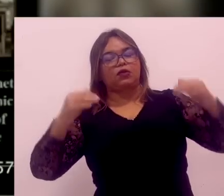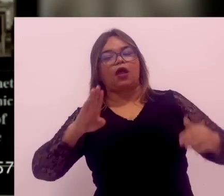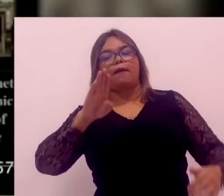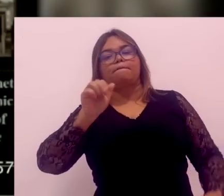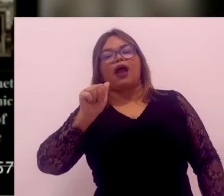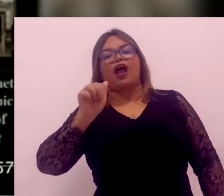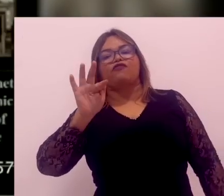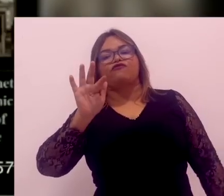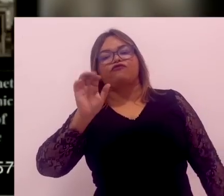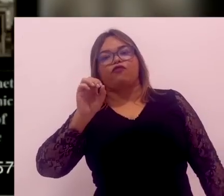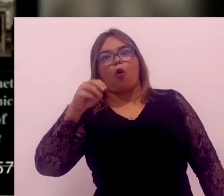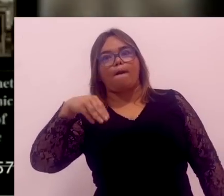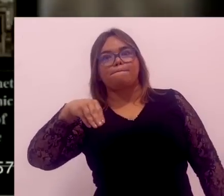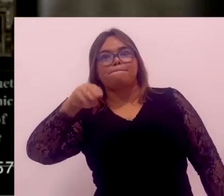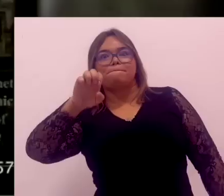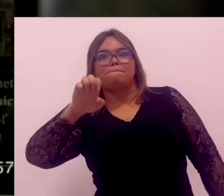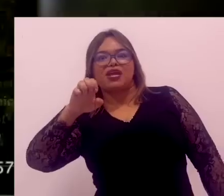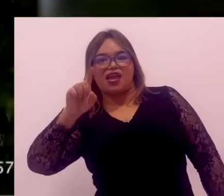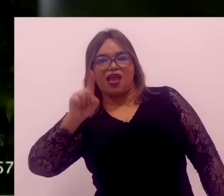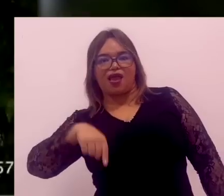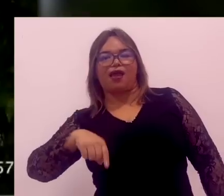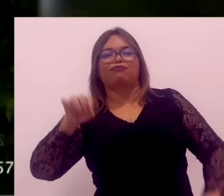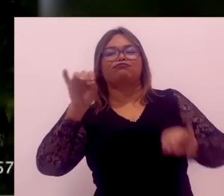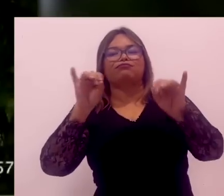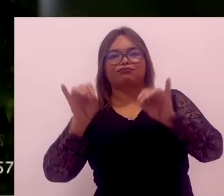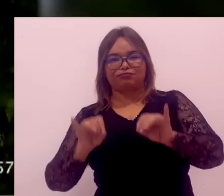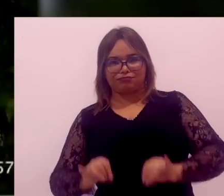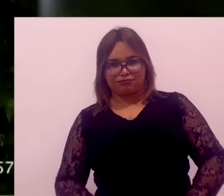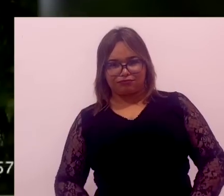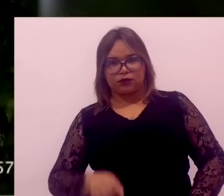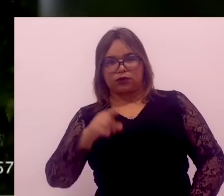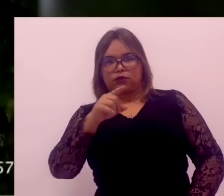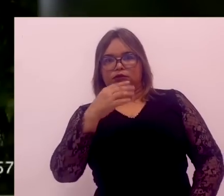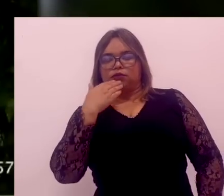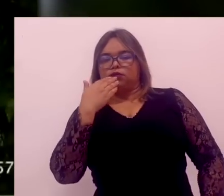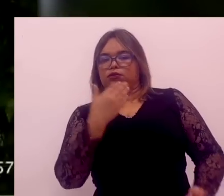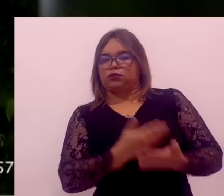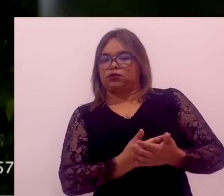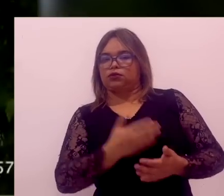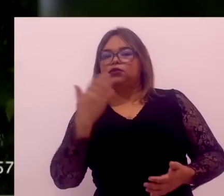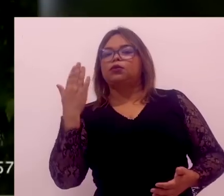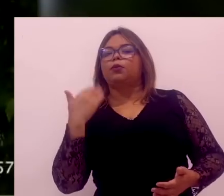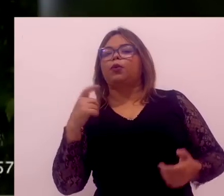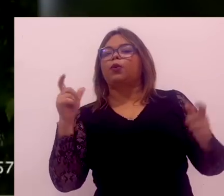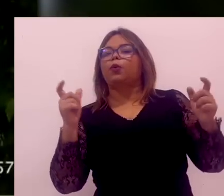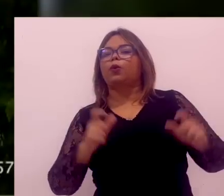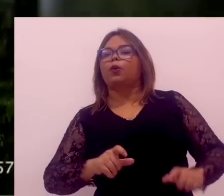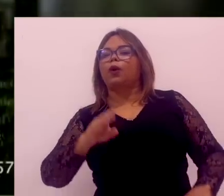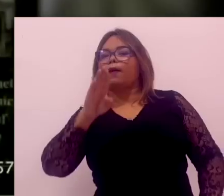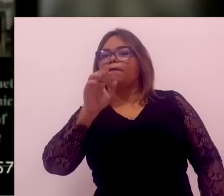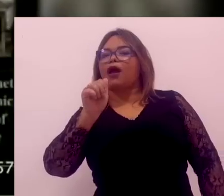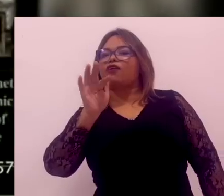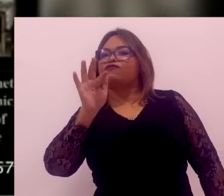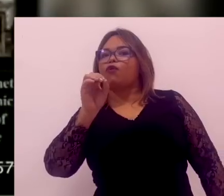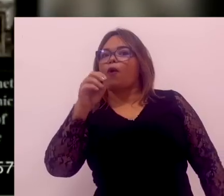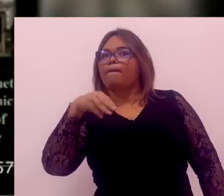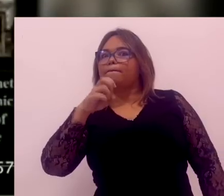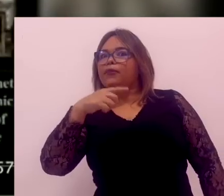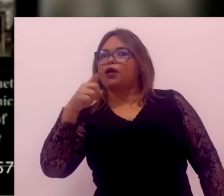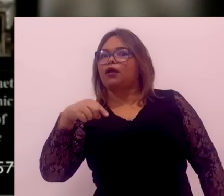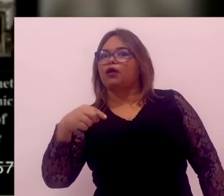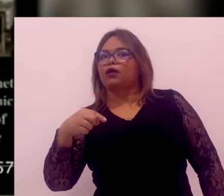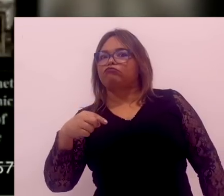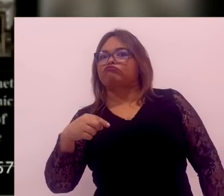surpreso de saber onde Baphomet aparece hoje em dia. Eu vou mostrar isso nas próximas palestras. Claro que ele também está nesse edifício